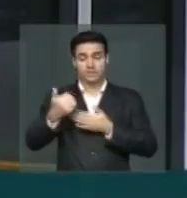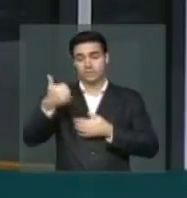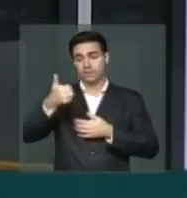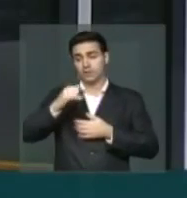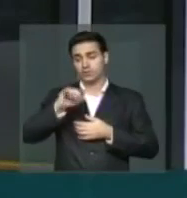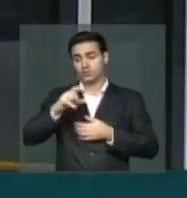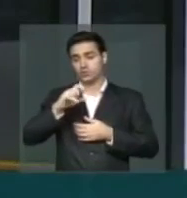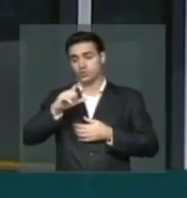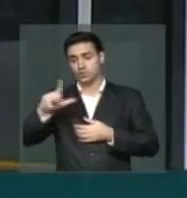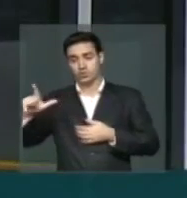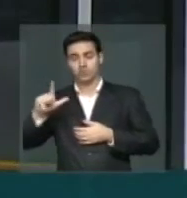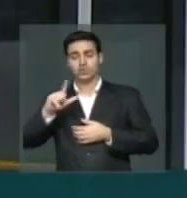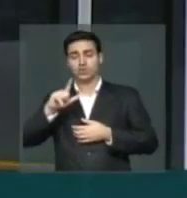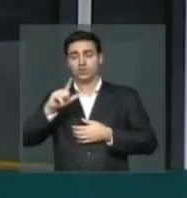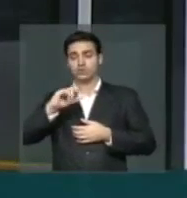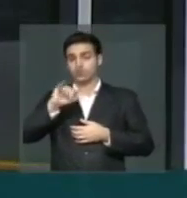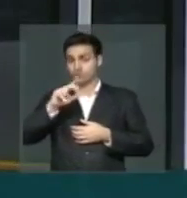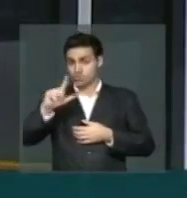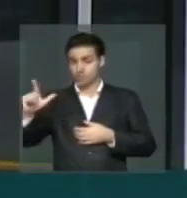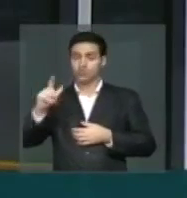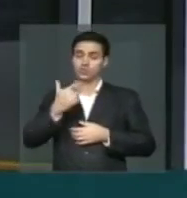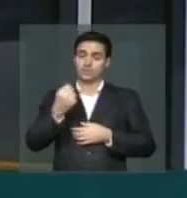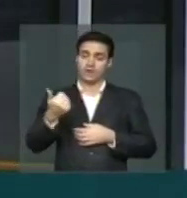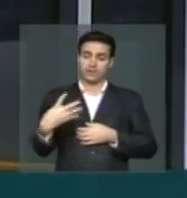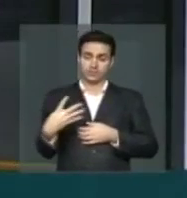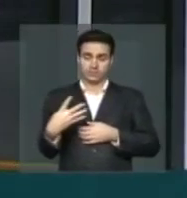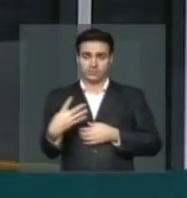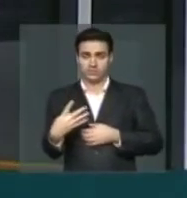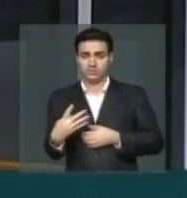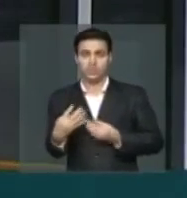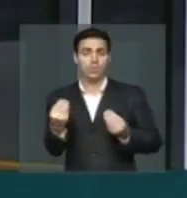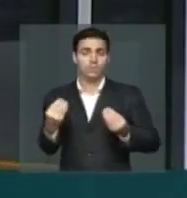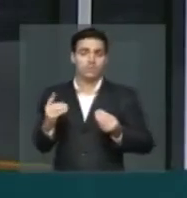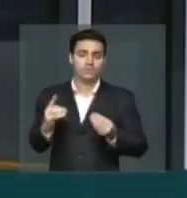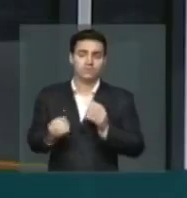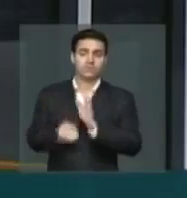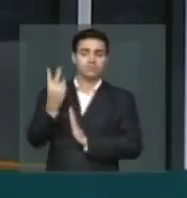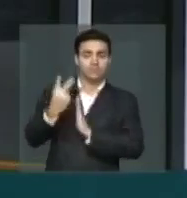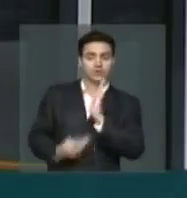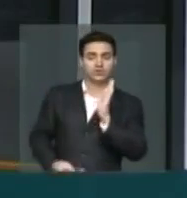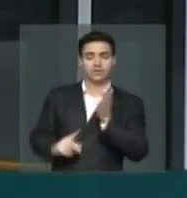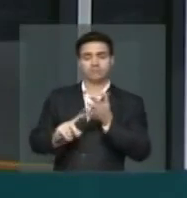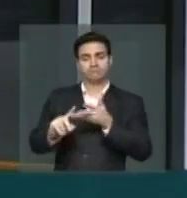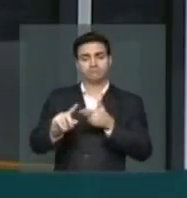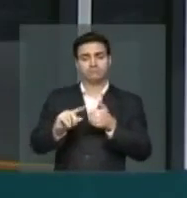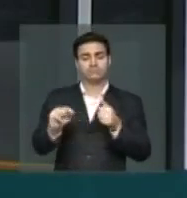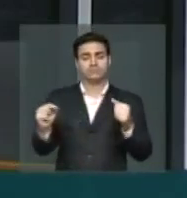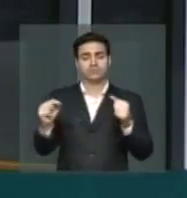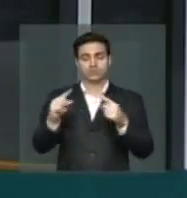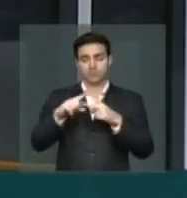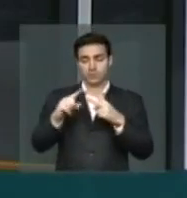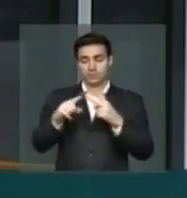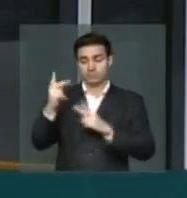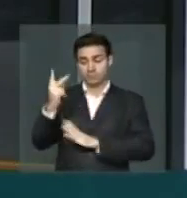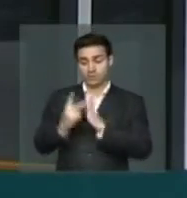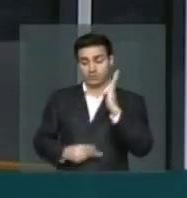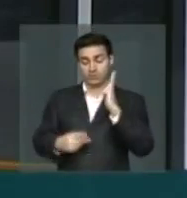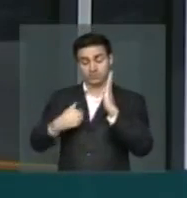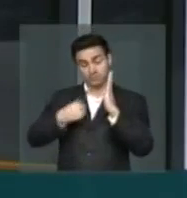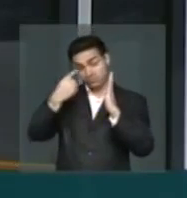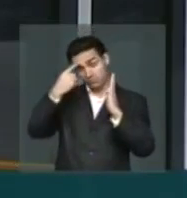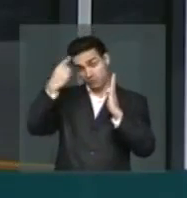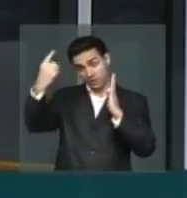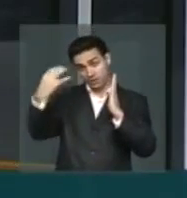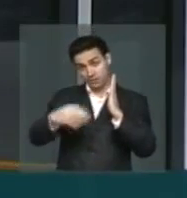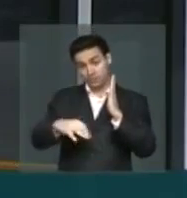de julho de 2014, através de projetos de dois projetos de